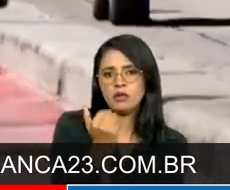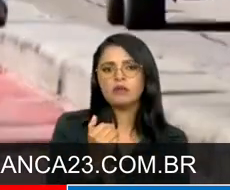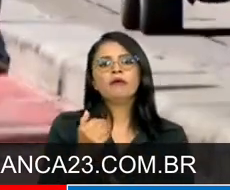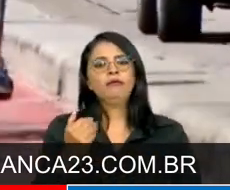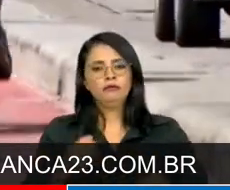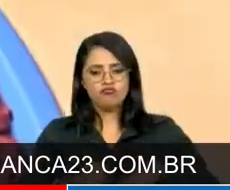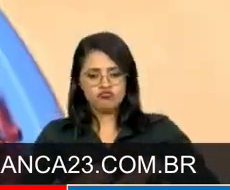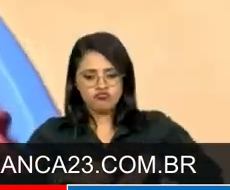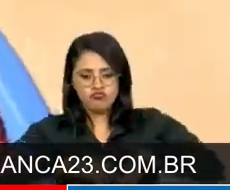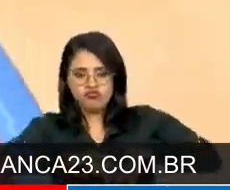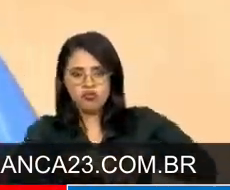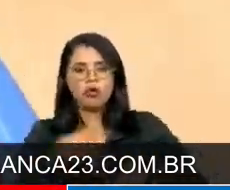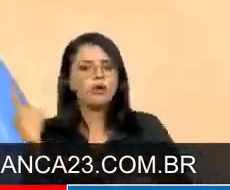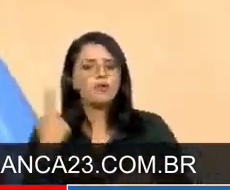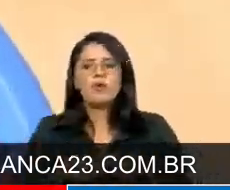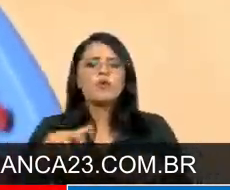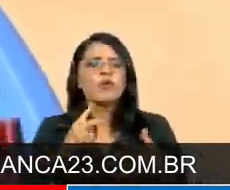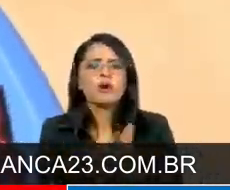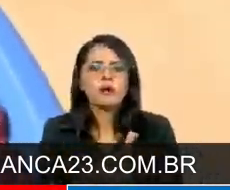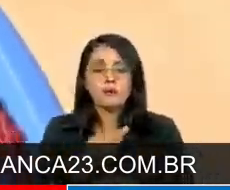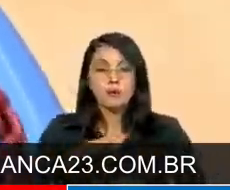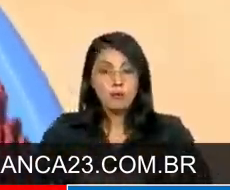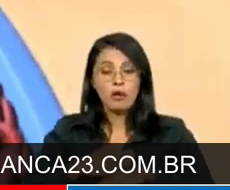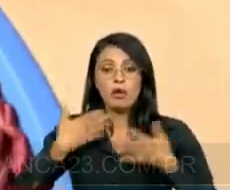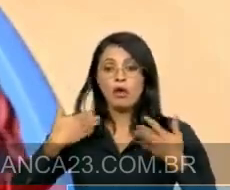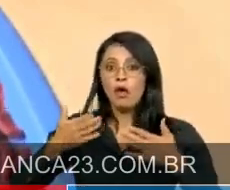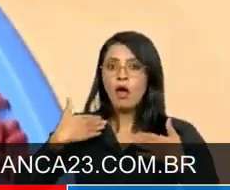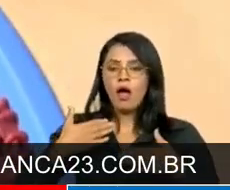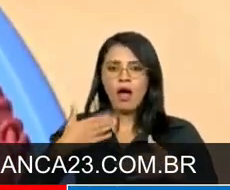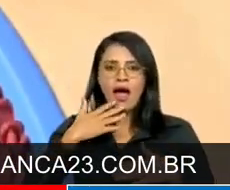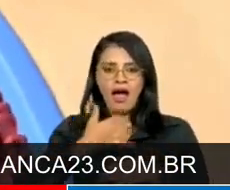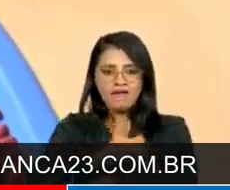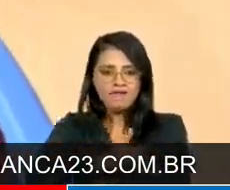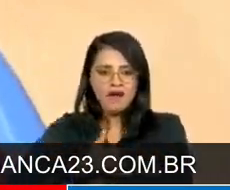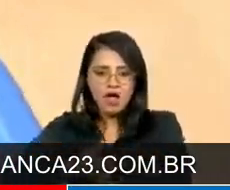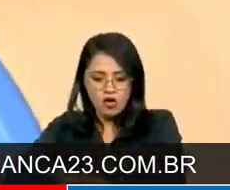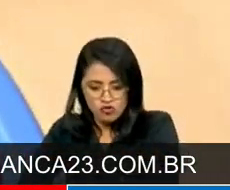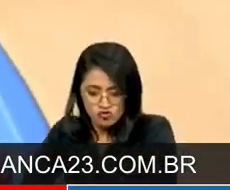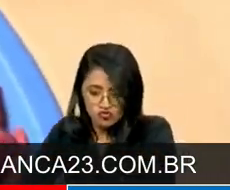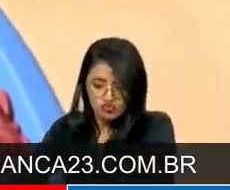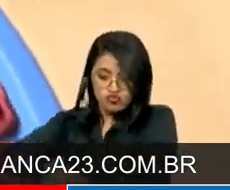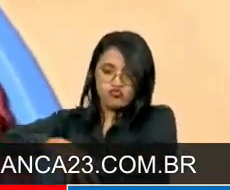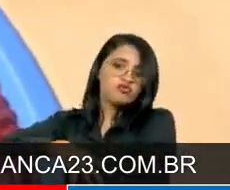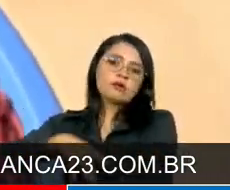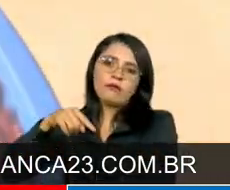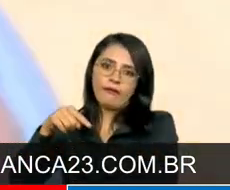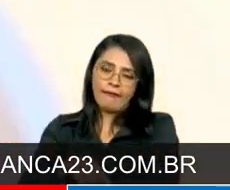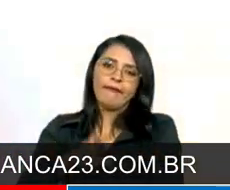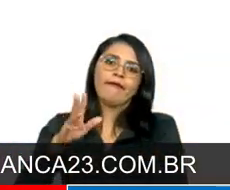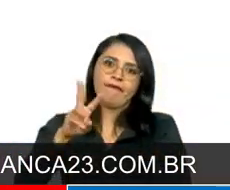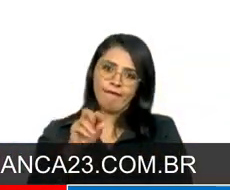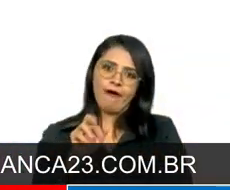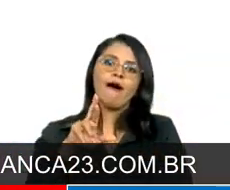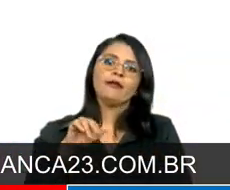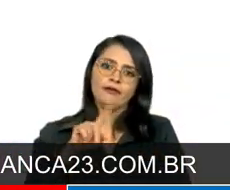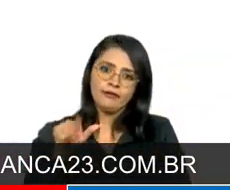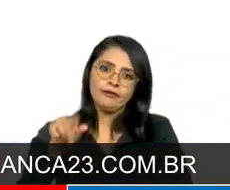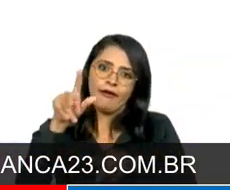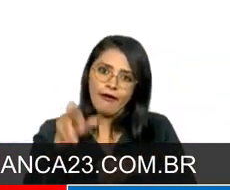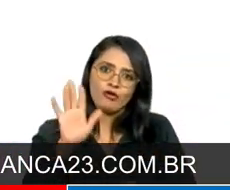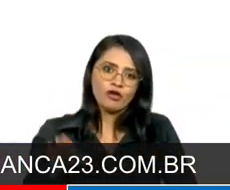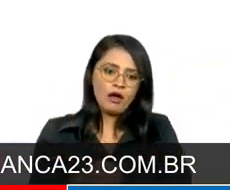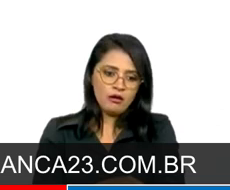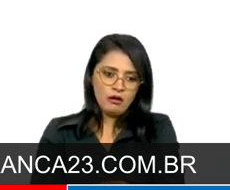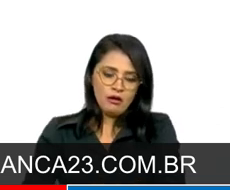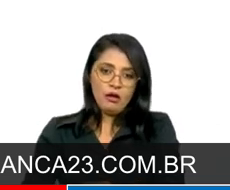por que acontece isso? Porque no calor, as veias se dilatam. E varizes são veias já dilatadas. Então, no verão, o que acontece é